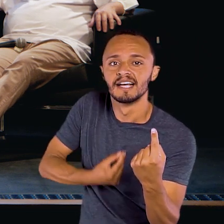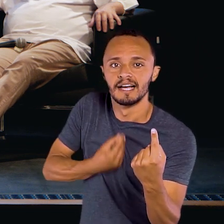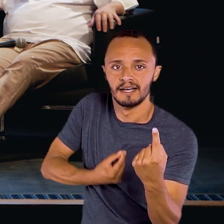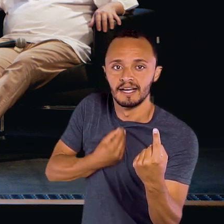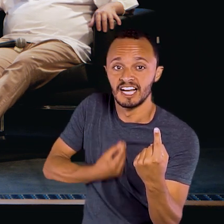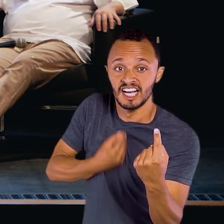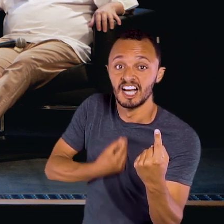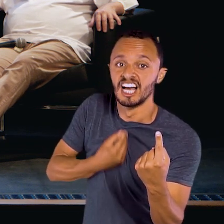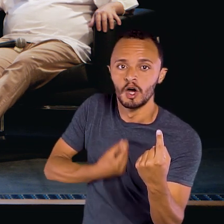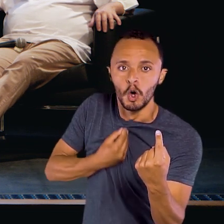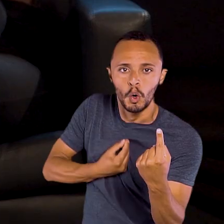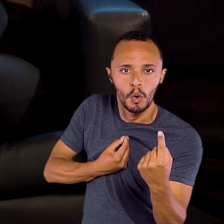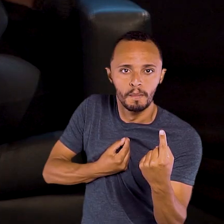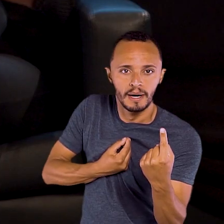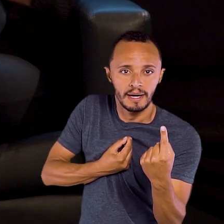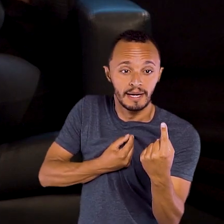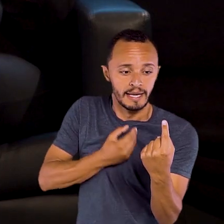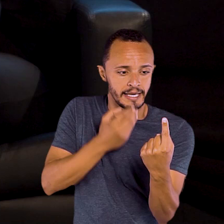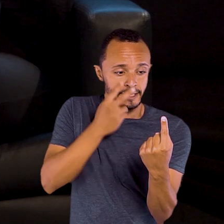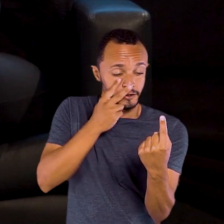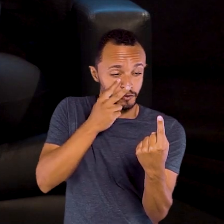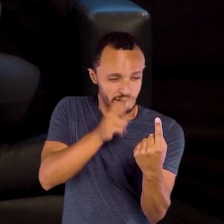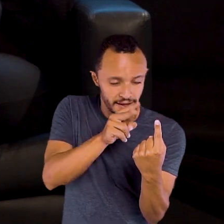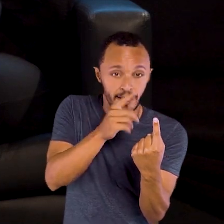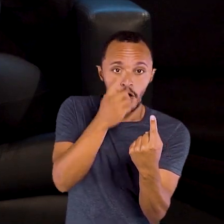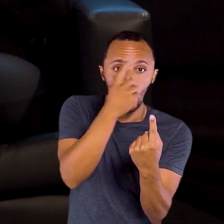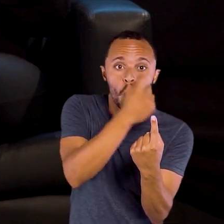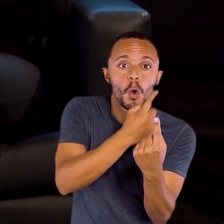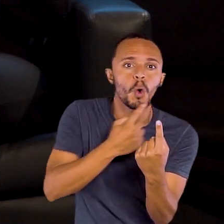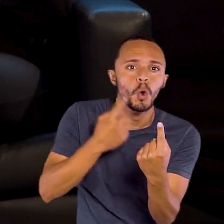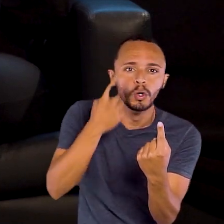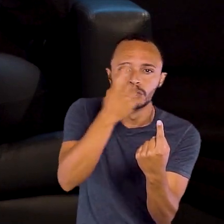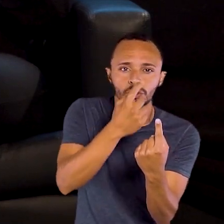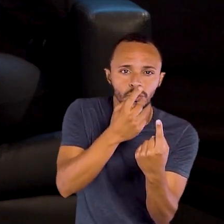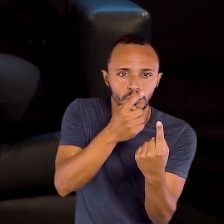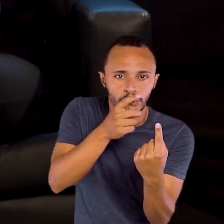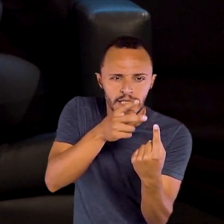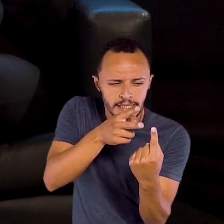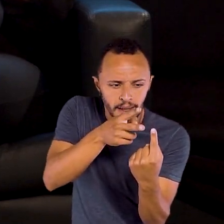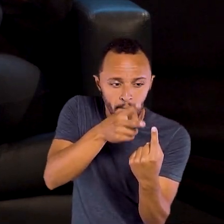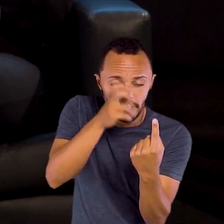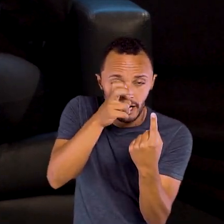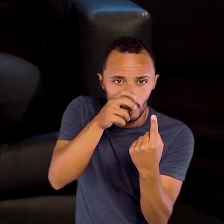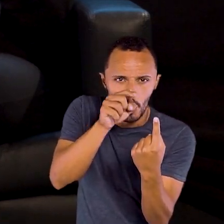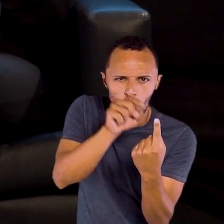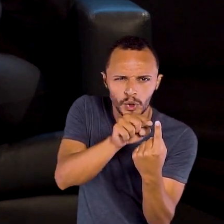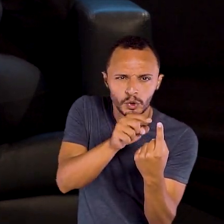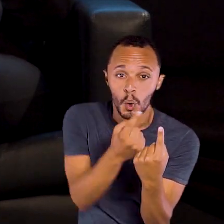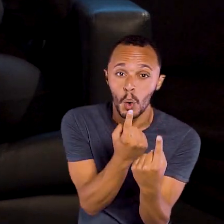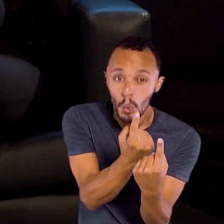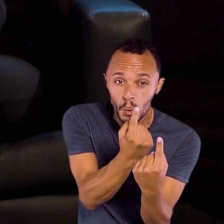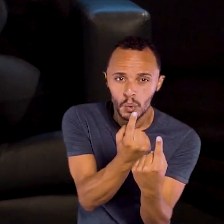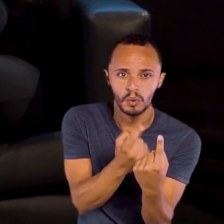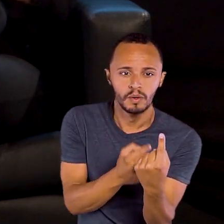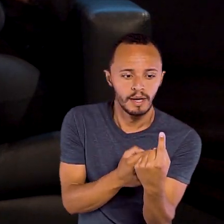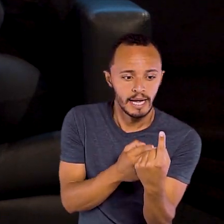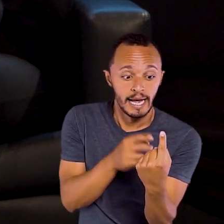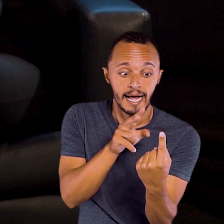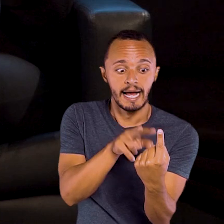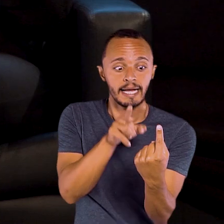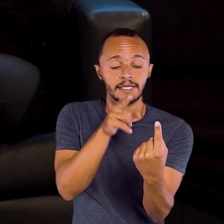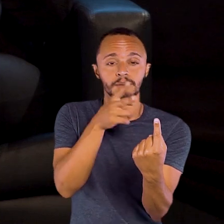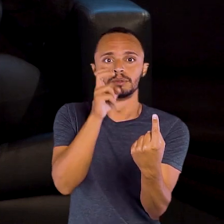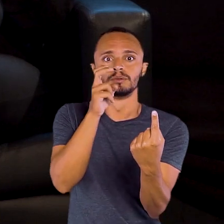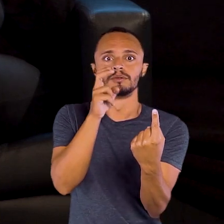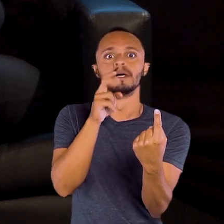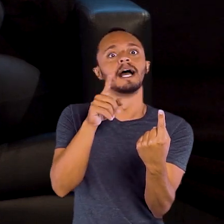aquela empatia, a gente cria aquele elo, né? Então eu fico tentando enxergar as vidas por trás desses grandes